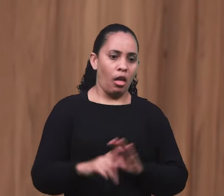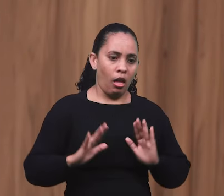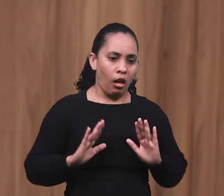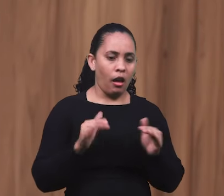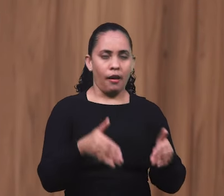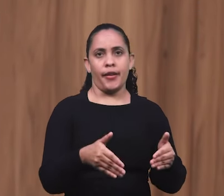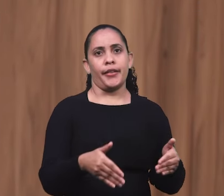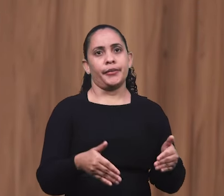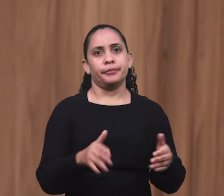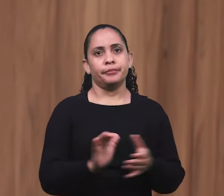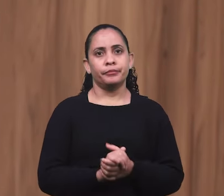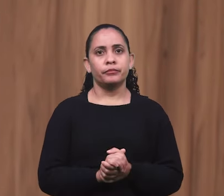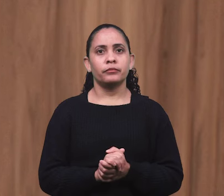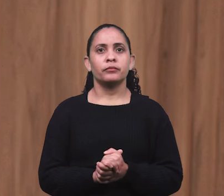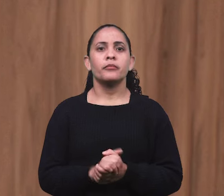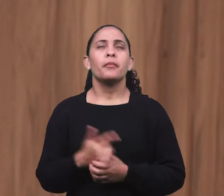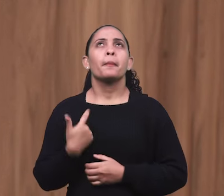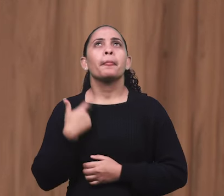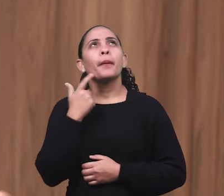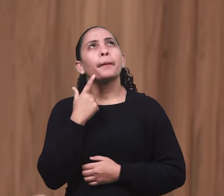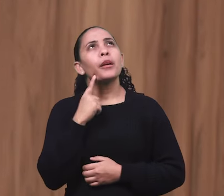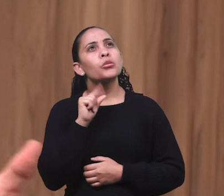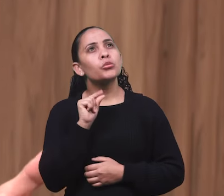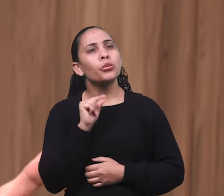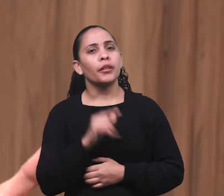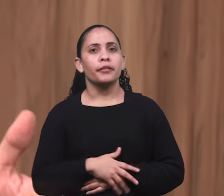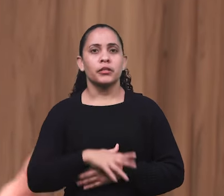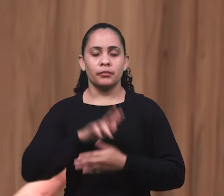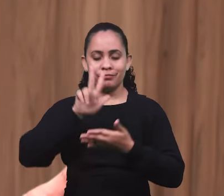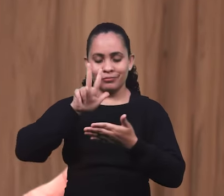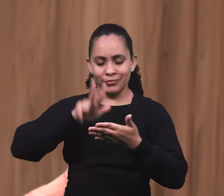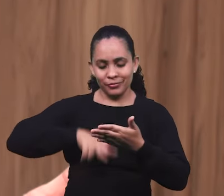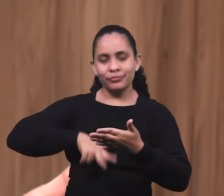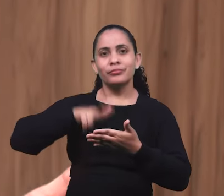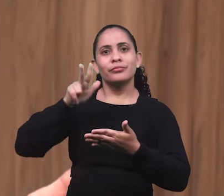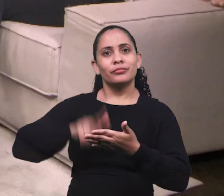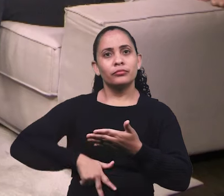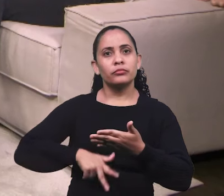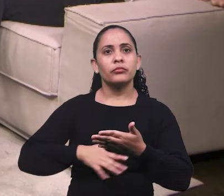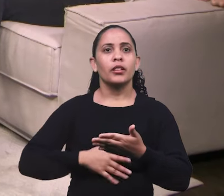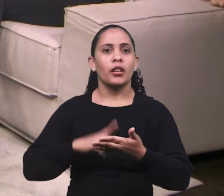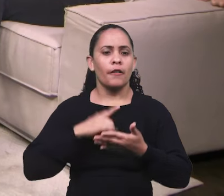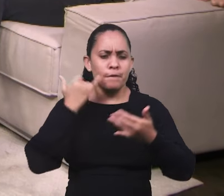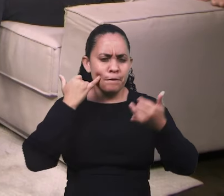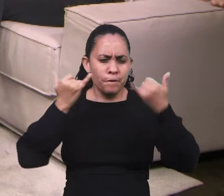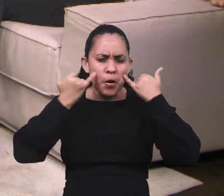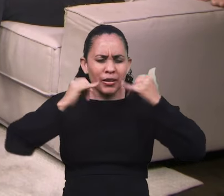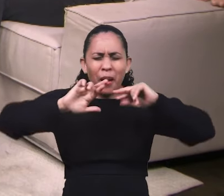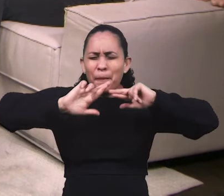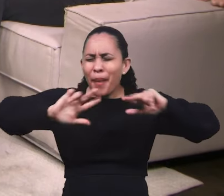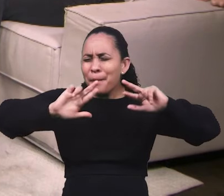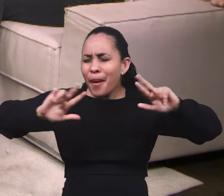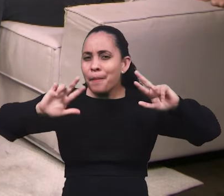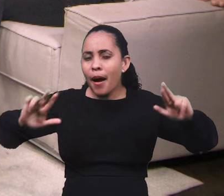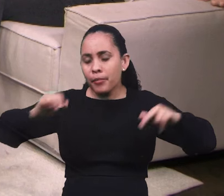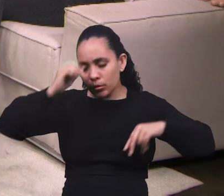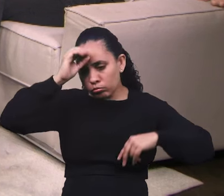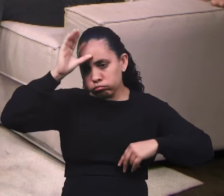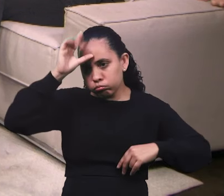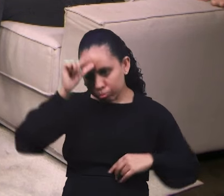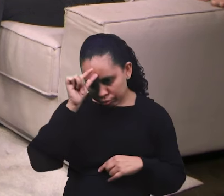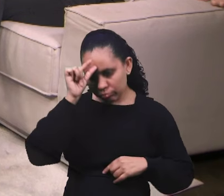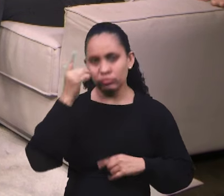é, eu penso que assim, você tem que ler mais. Muita informação e pouco conhecimento, né, Ler Bressan? mais, conhecer mais, ler